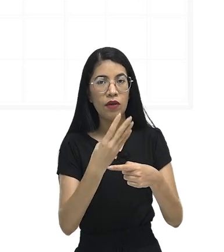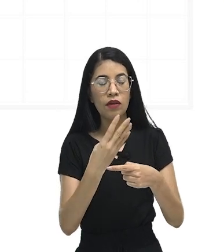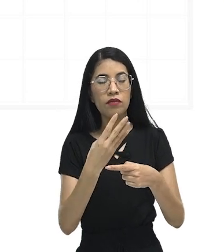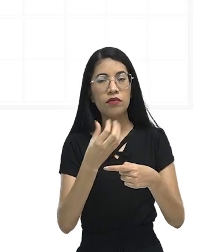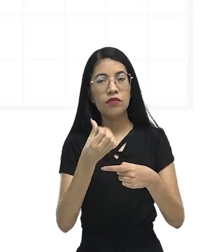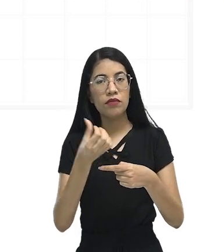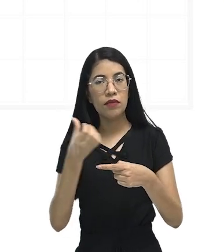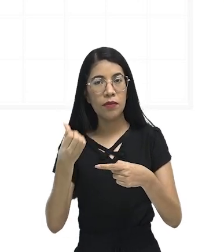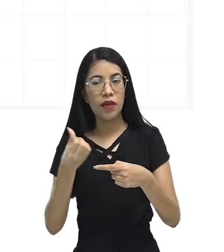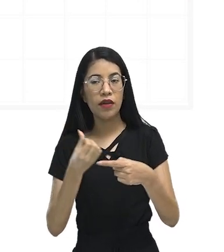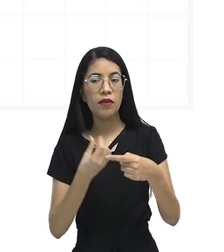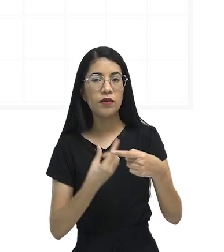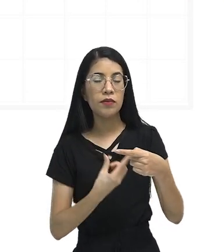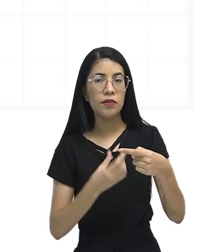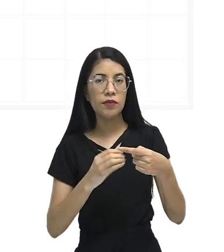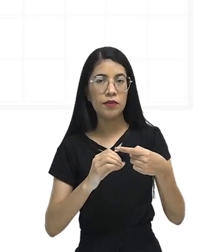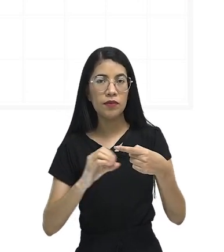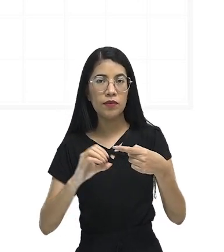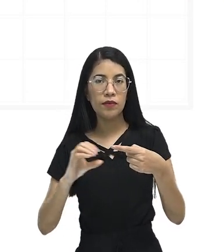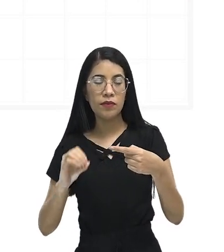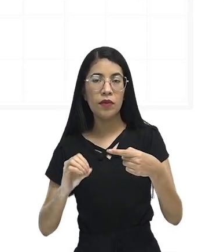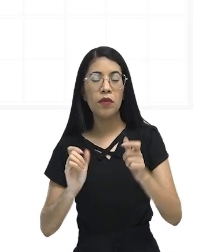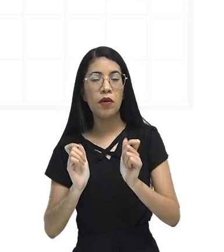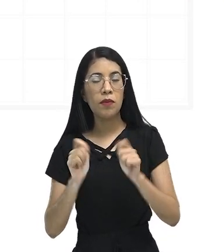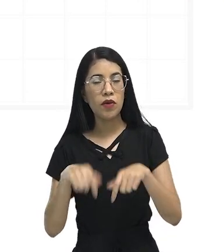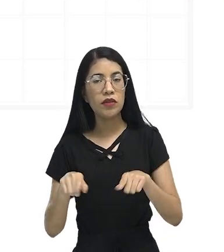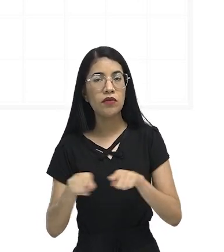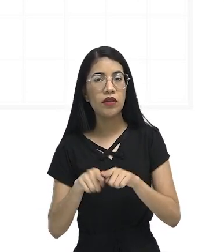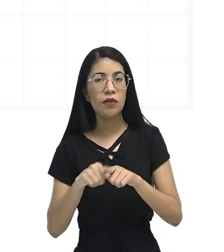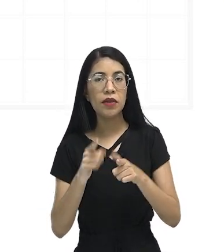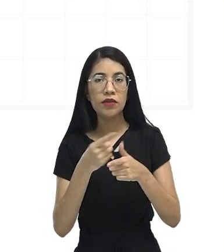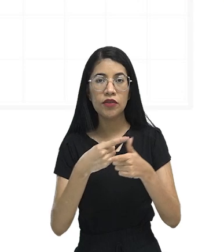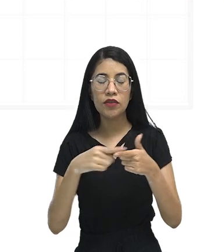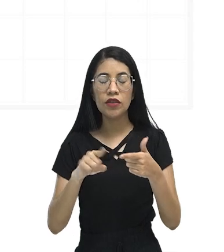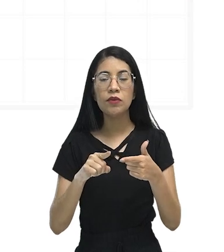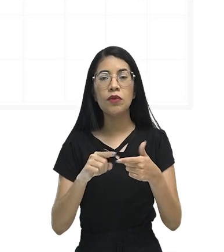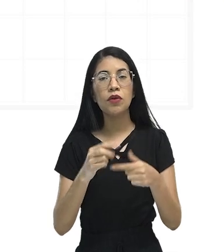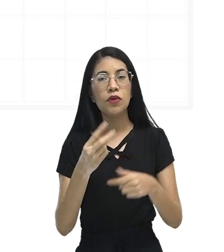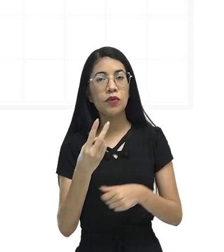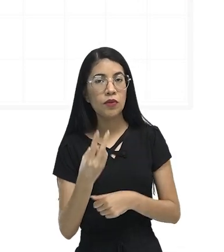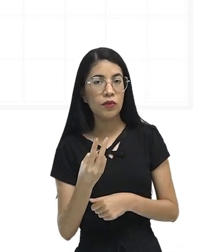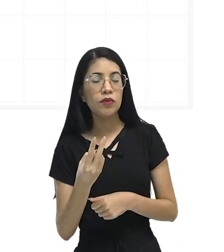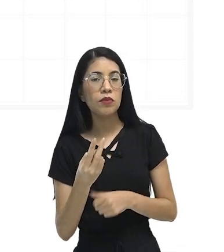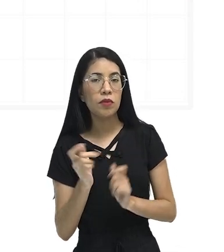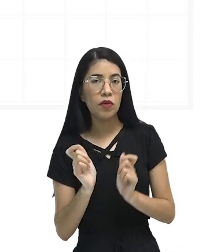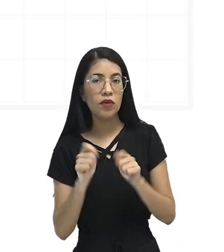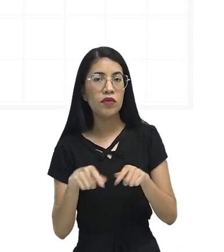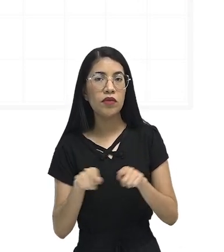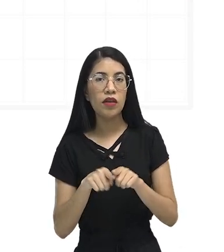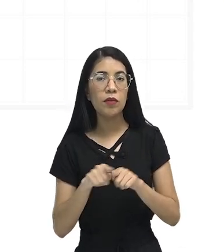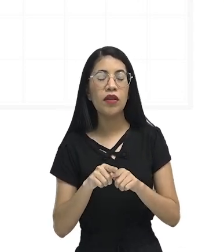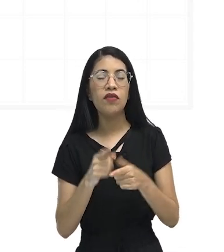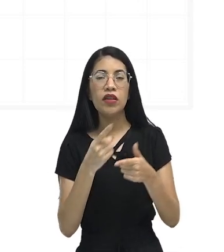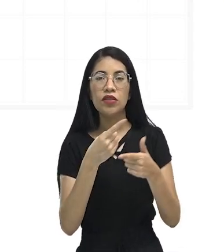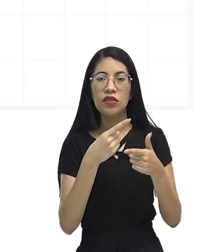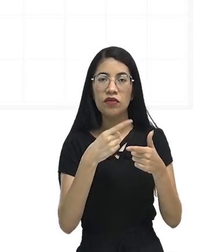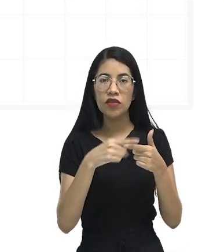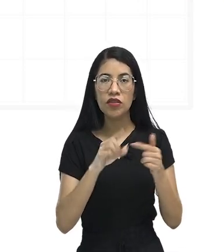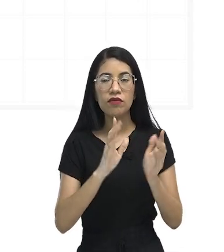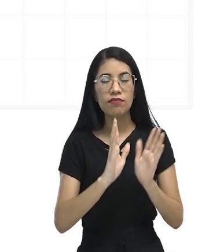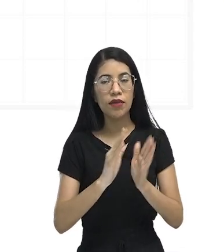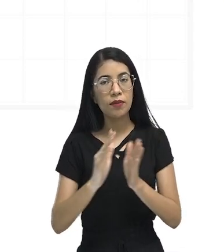gente consegue simplificar essa fração, por exemplo. Eu consigo simplificar por 2, né? Vou fazendo as divisões